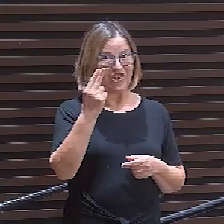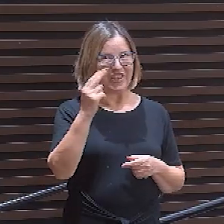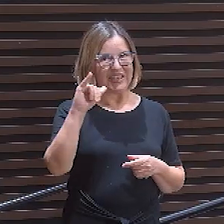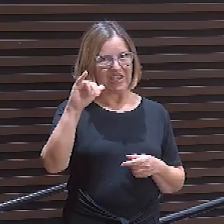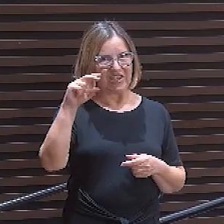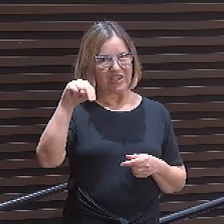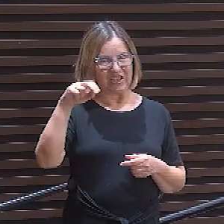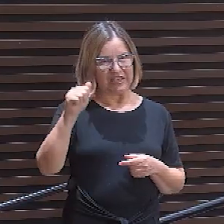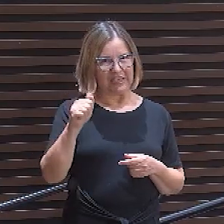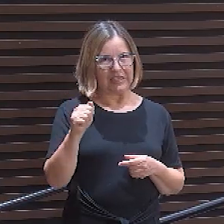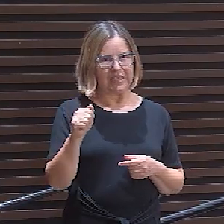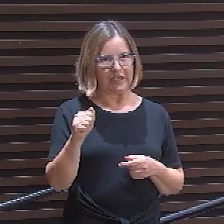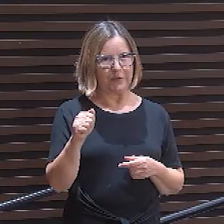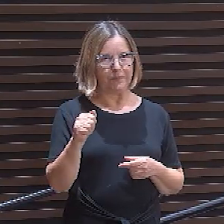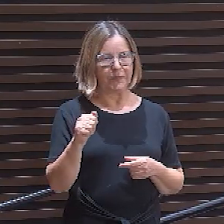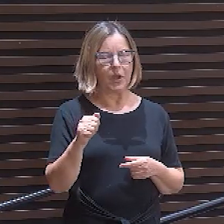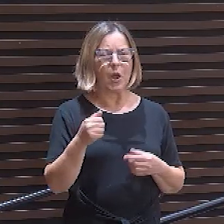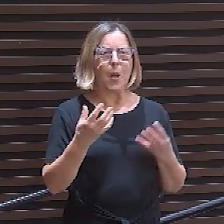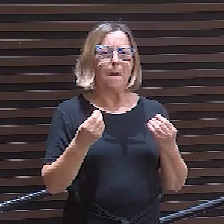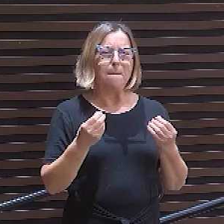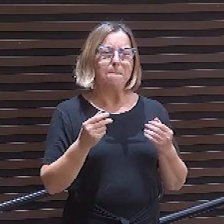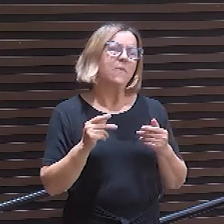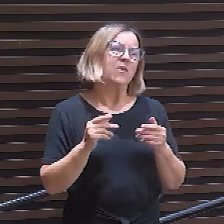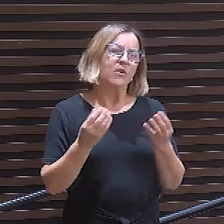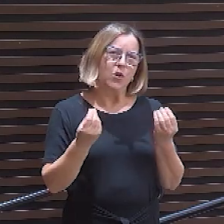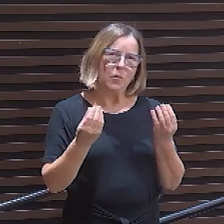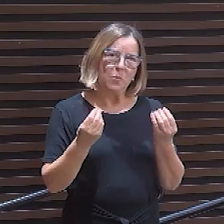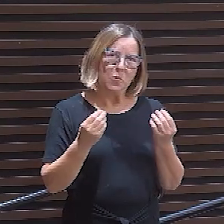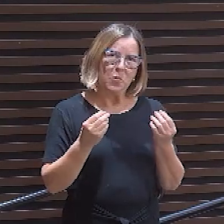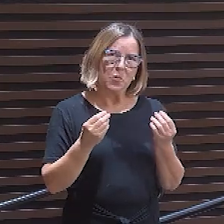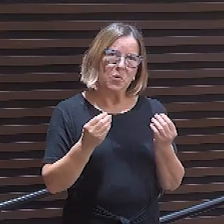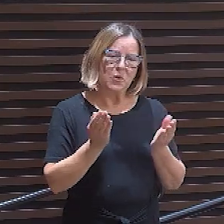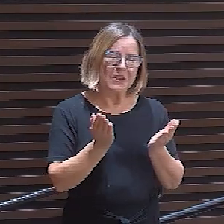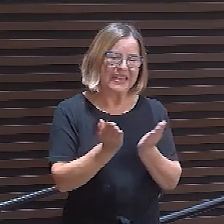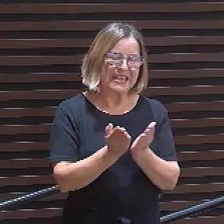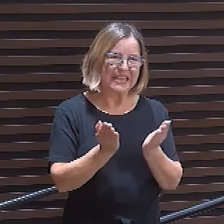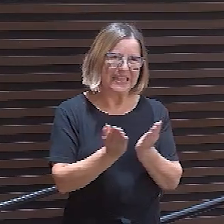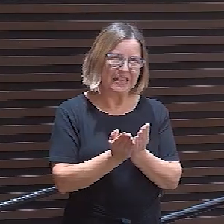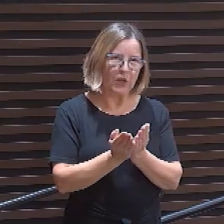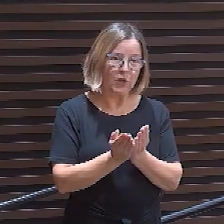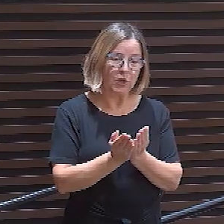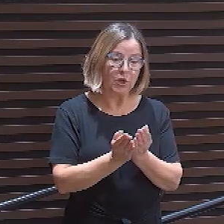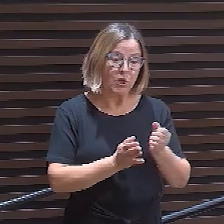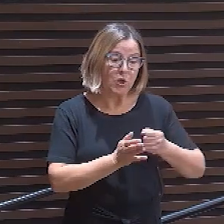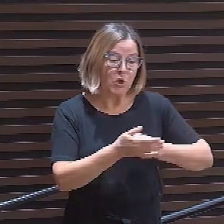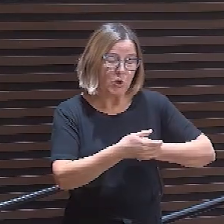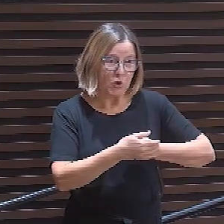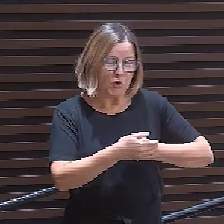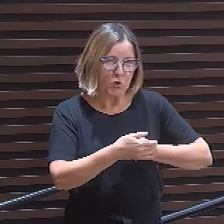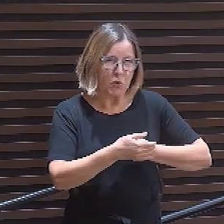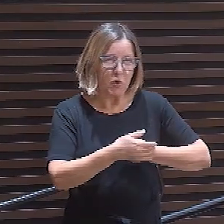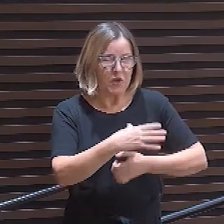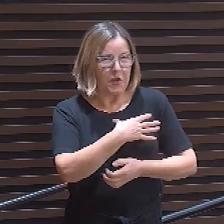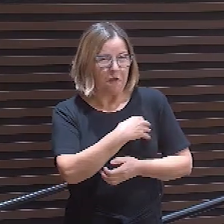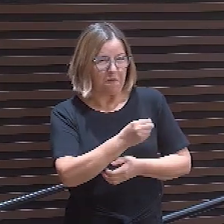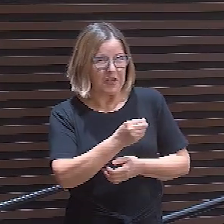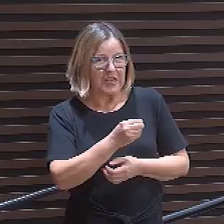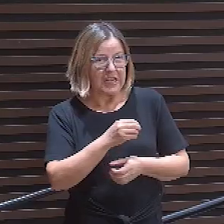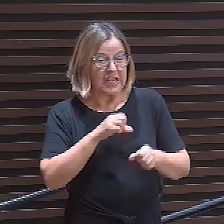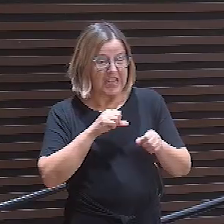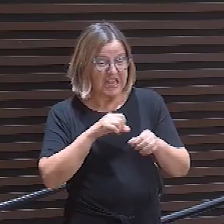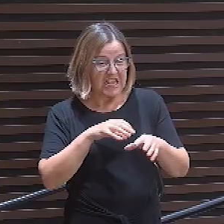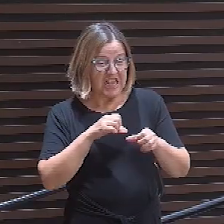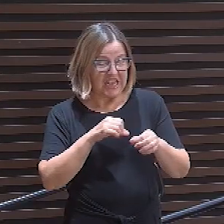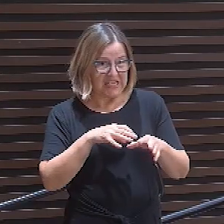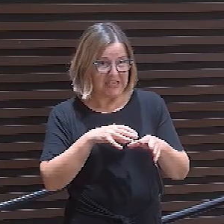os seus filhos e ensinam seus filhos em segredo, em secreto, confiando que